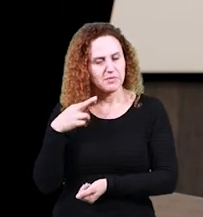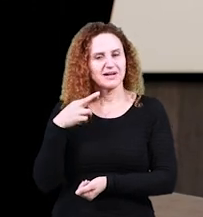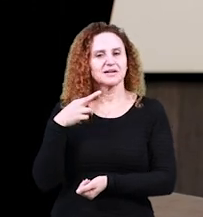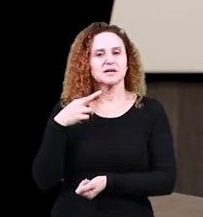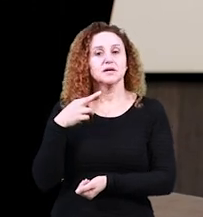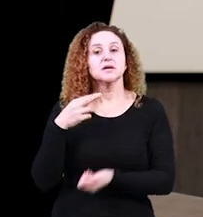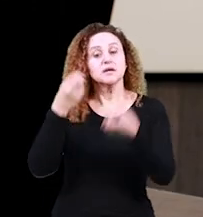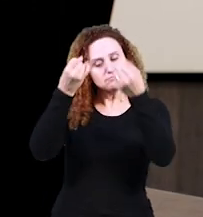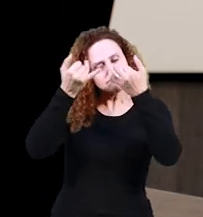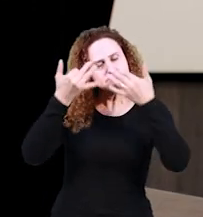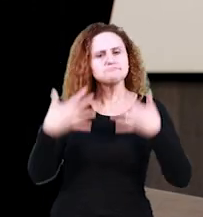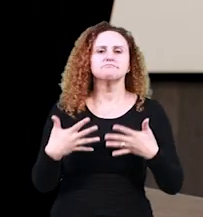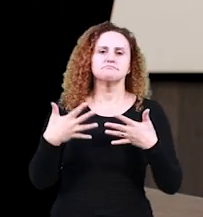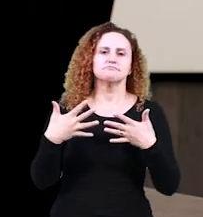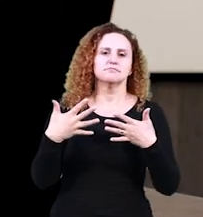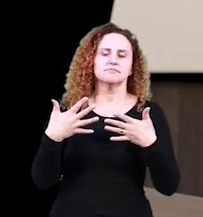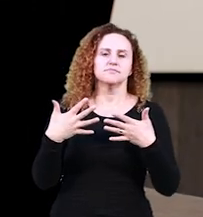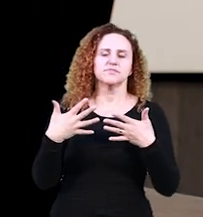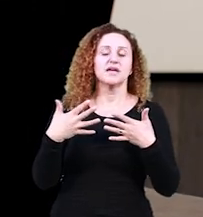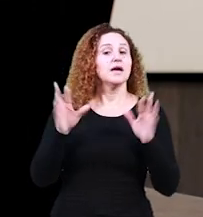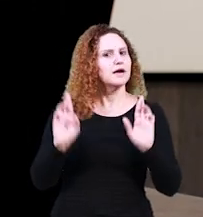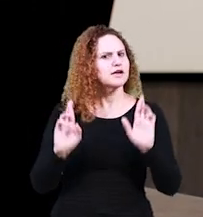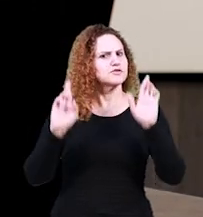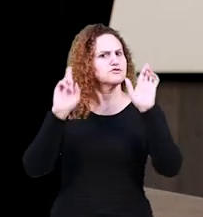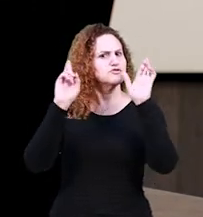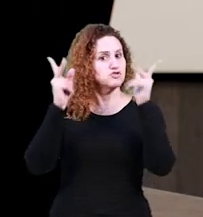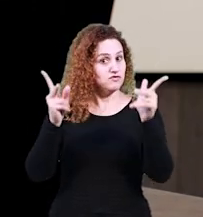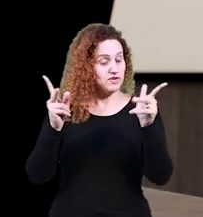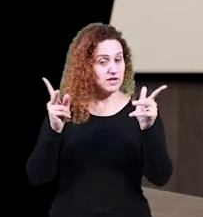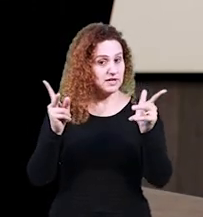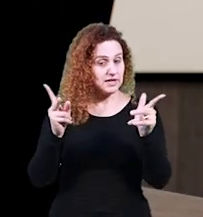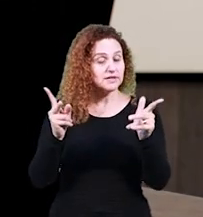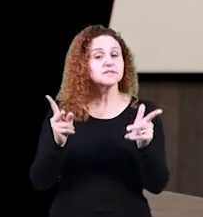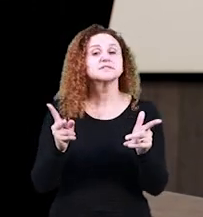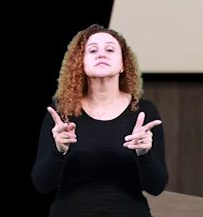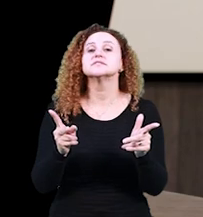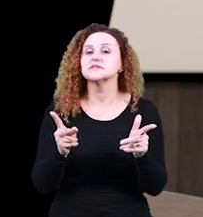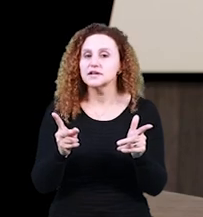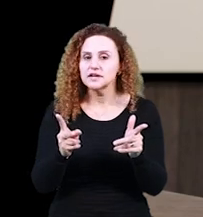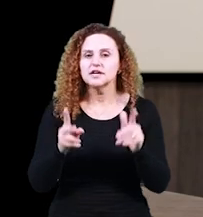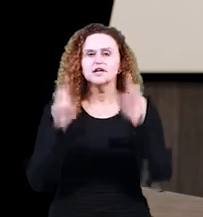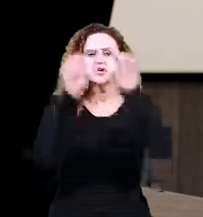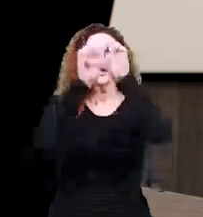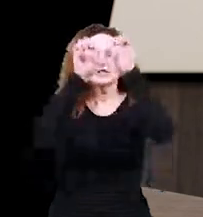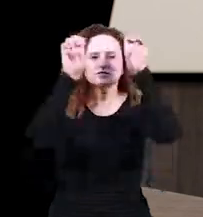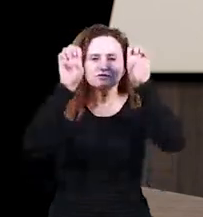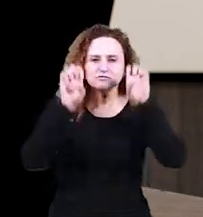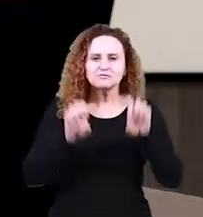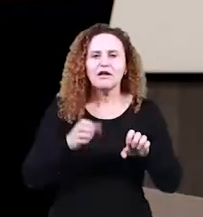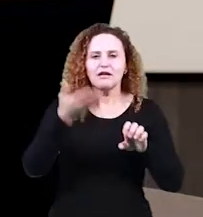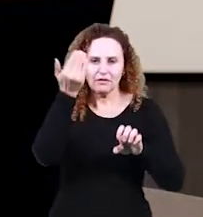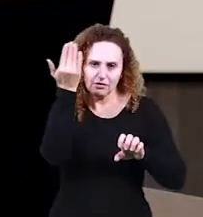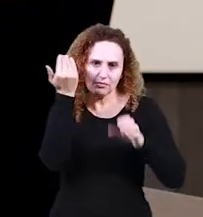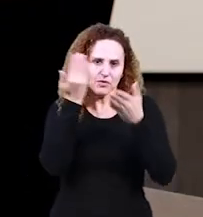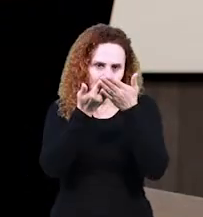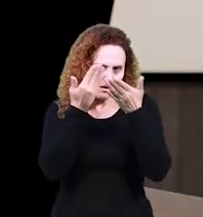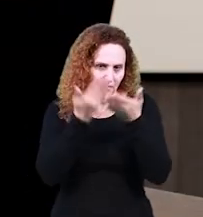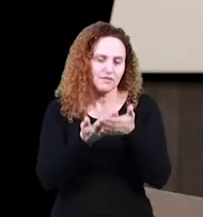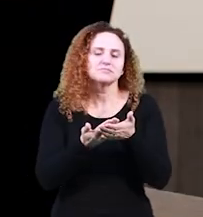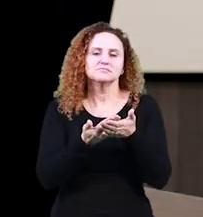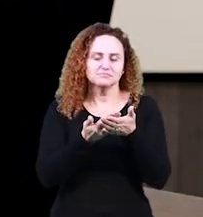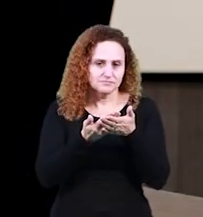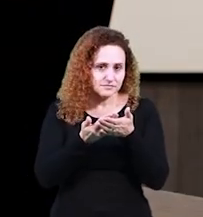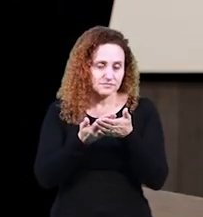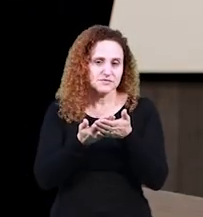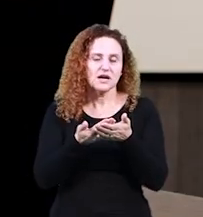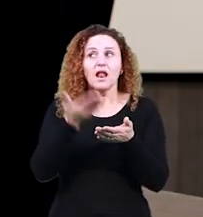e passa a ser explicativo Então essa é a diferença é essencial é do estruturalismo para o